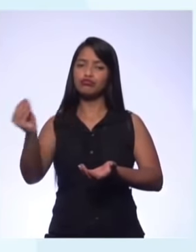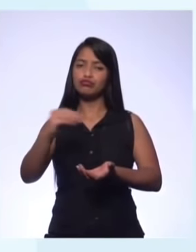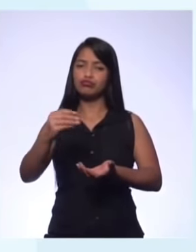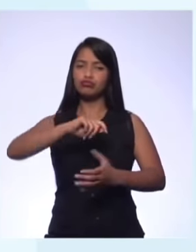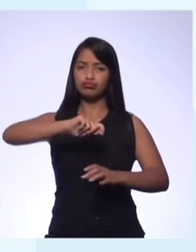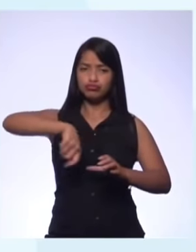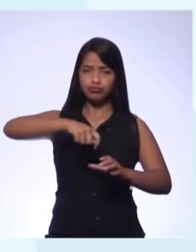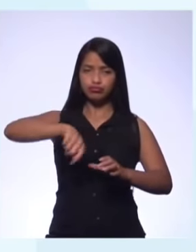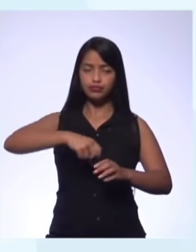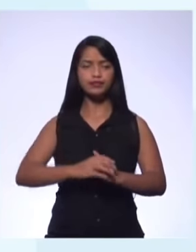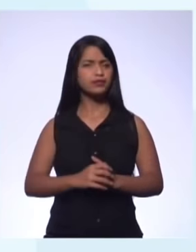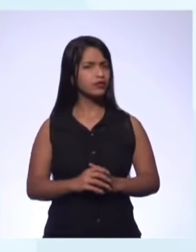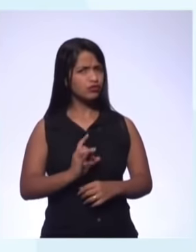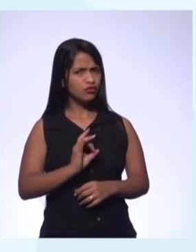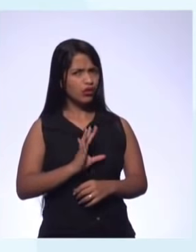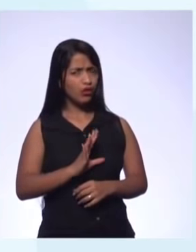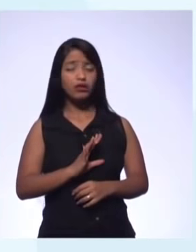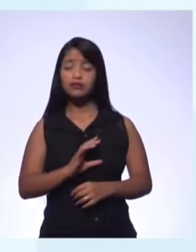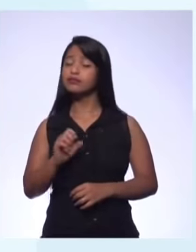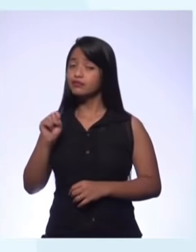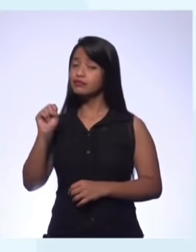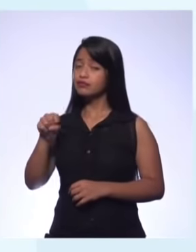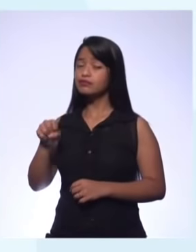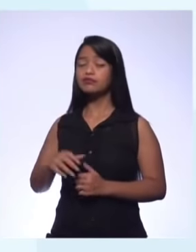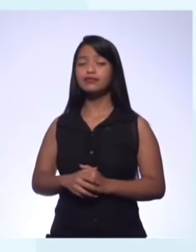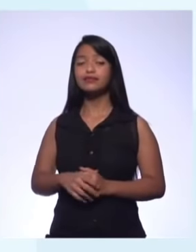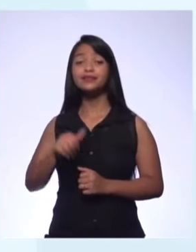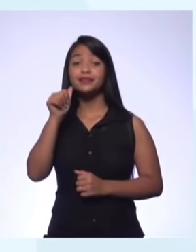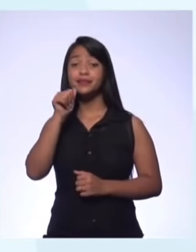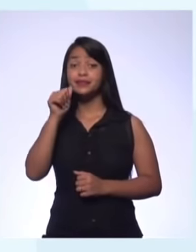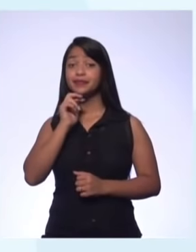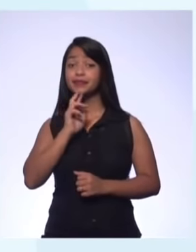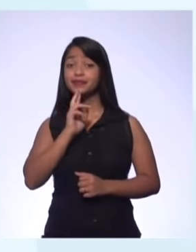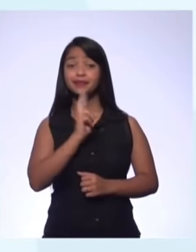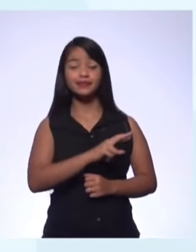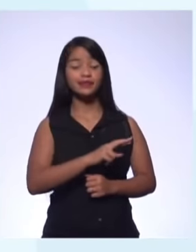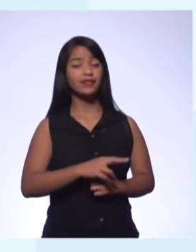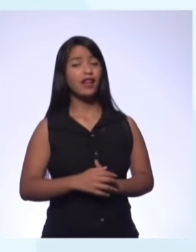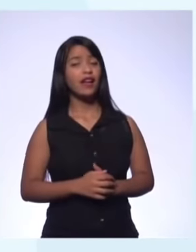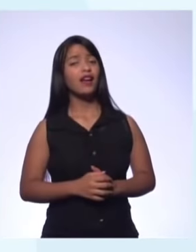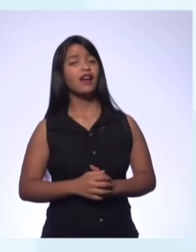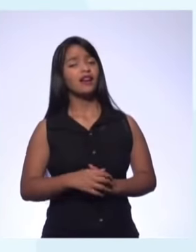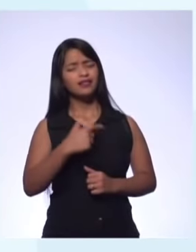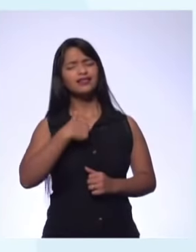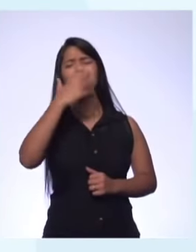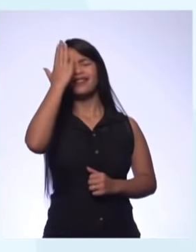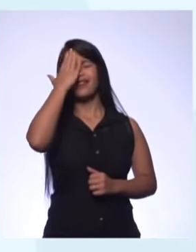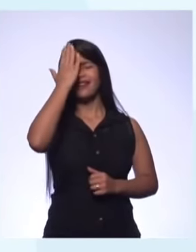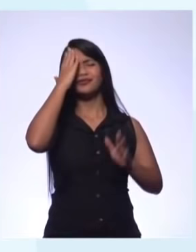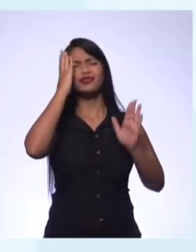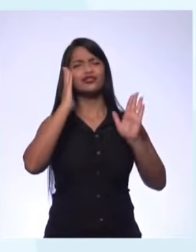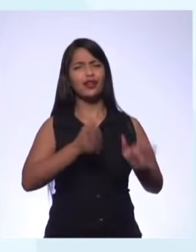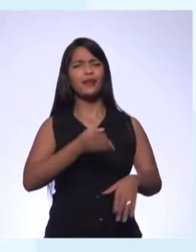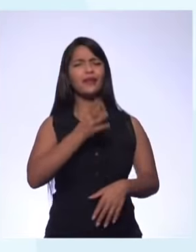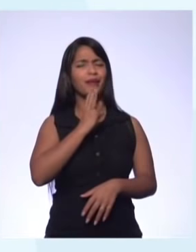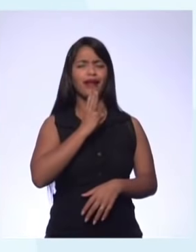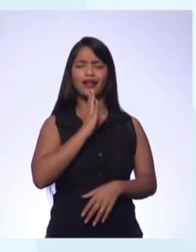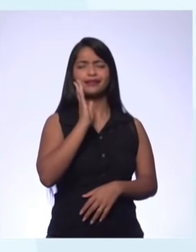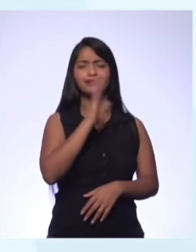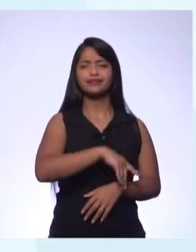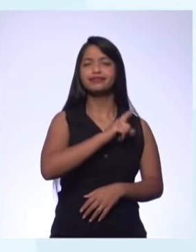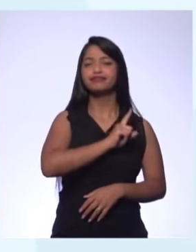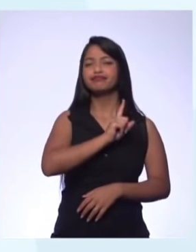isso, e sua vizinha afirmou que sim. Maria Angula virou para a vizinha e disse que isso ela já sabia, e voou para sua